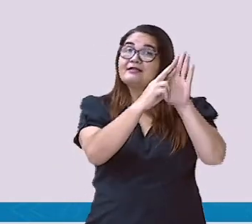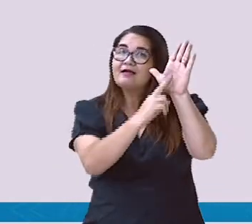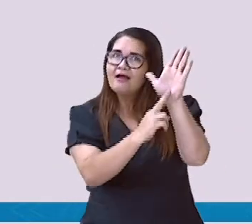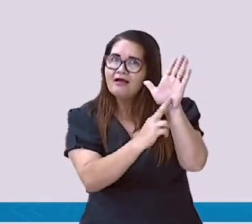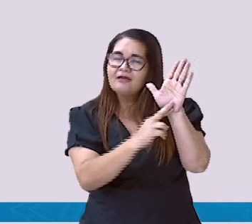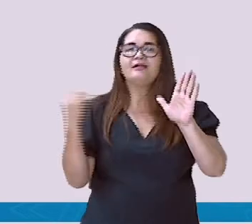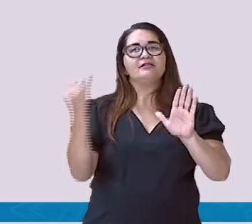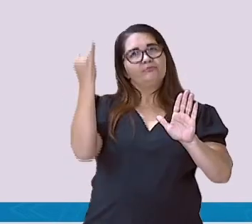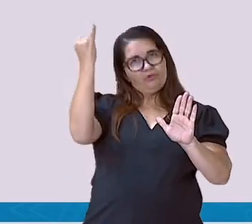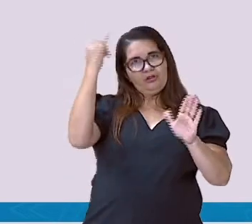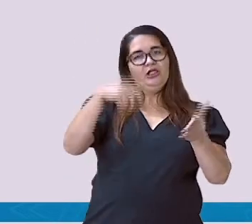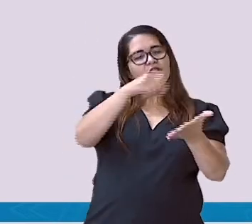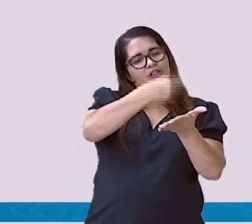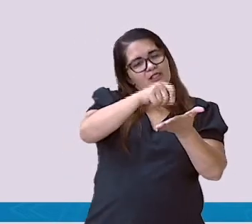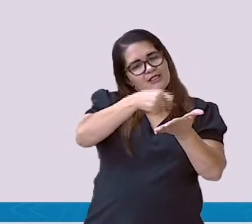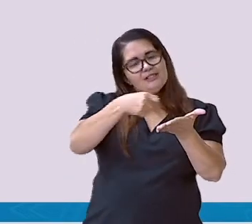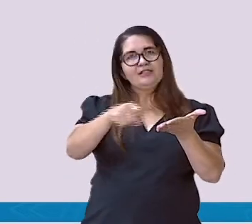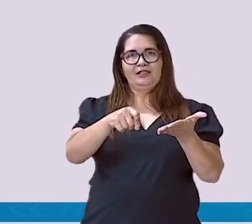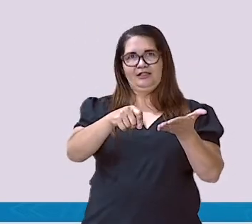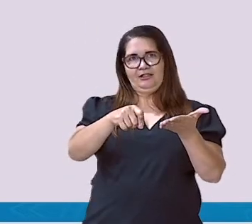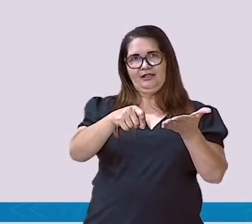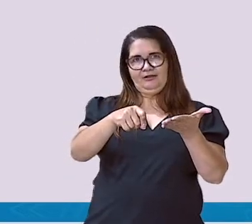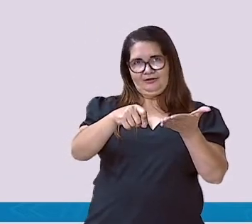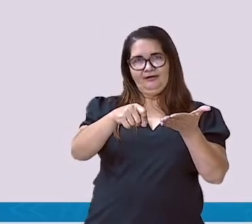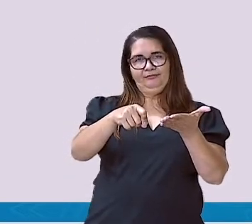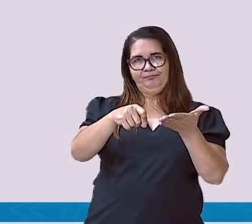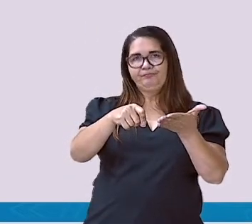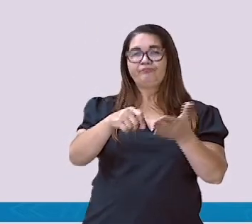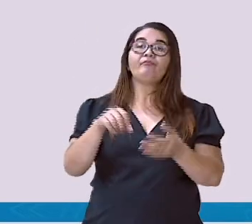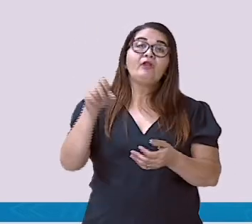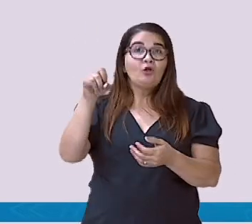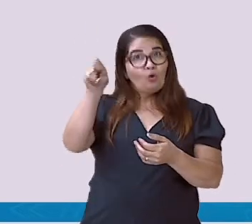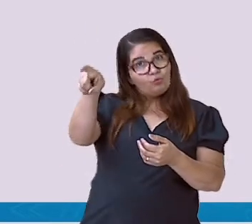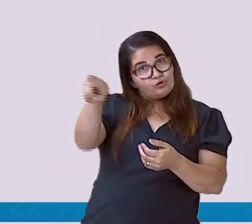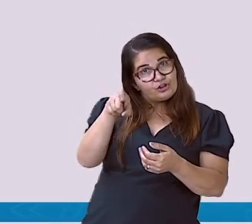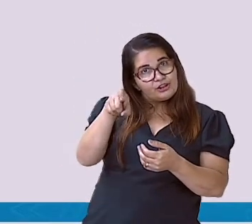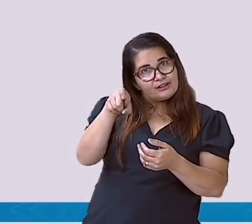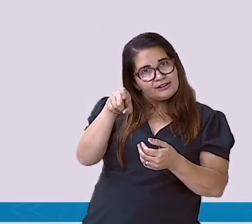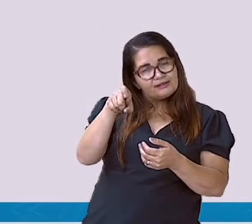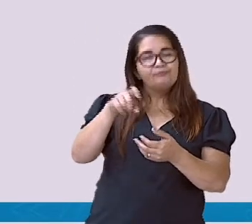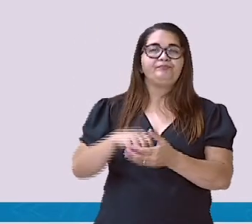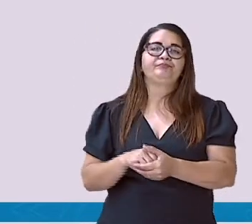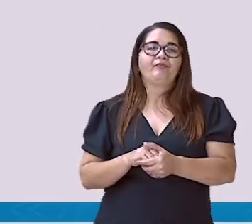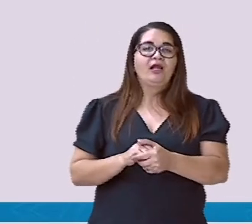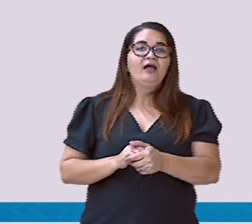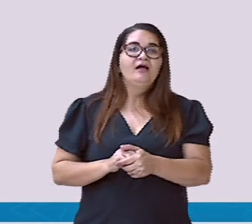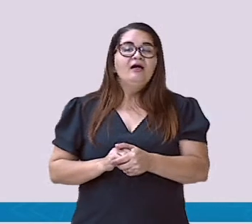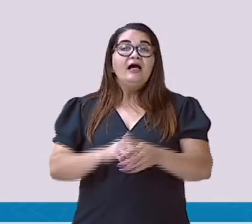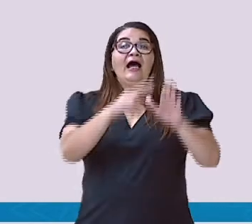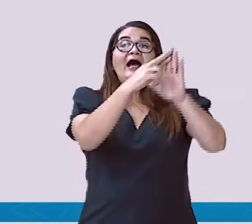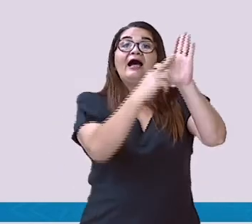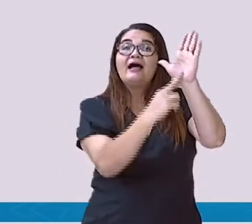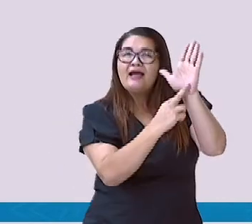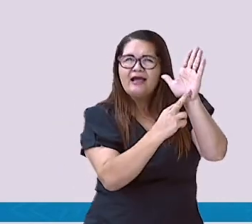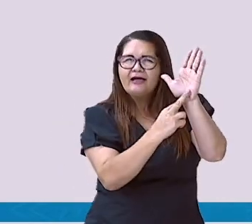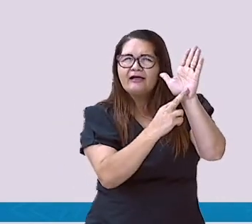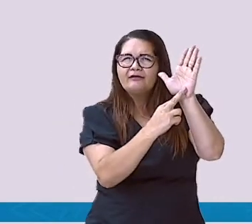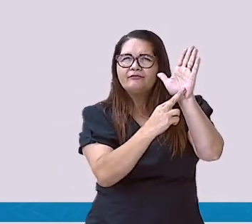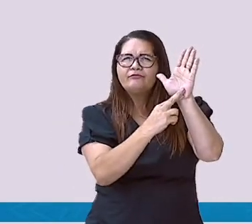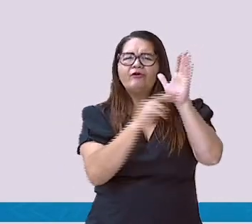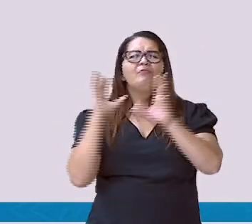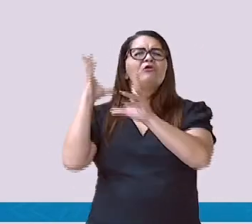palavras escritas com a letra X. Vamos relembrar mais uma vez da regrinha das